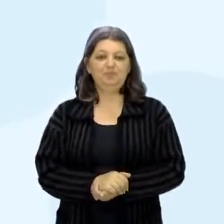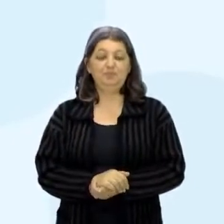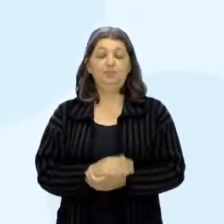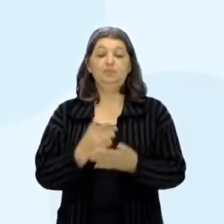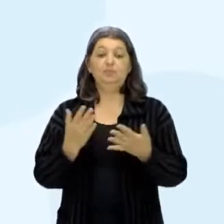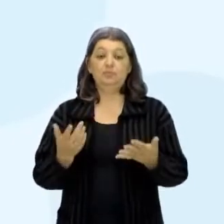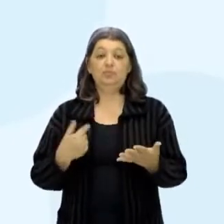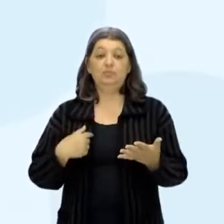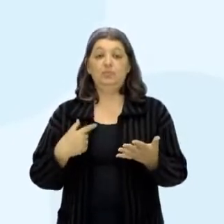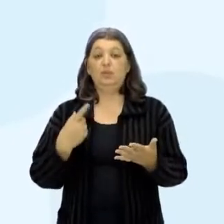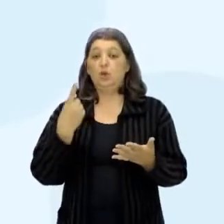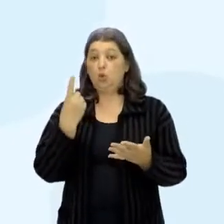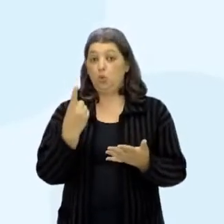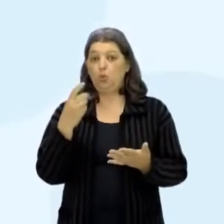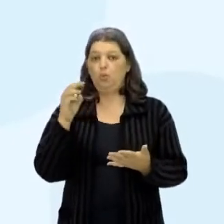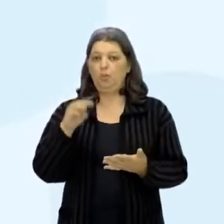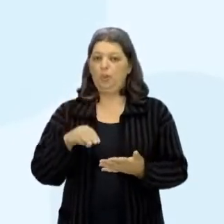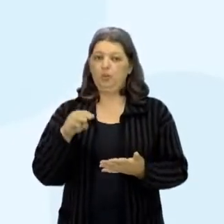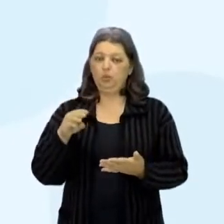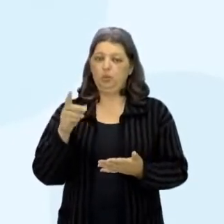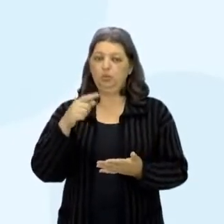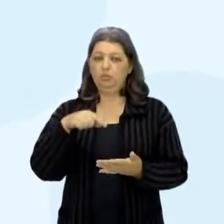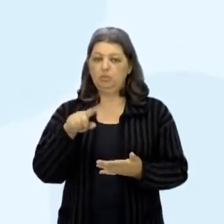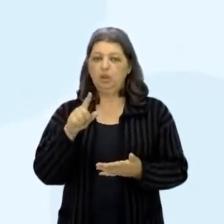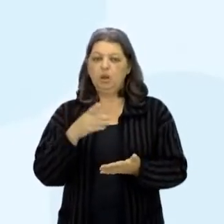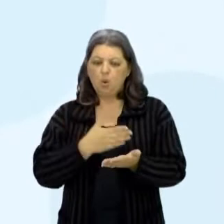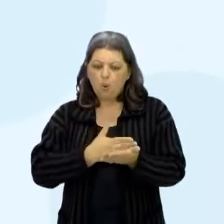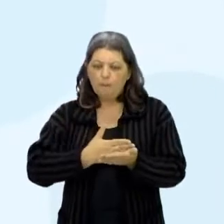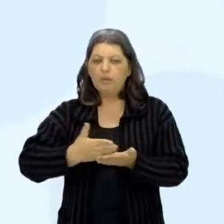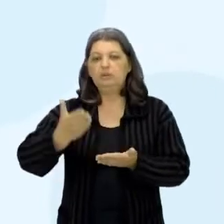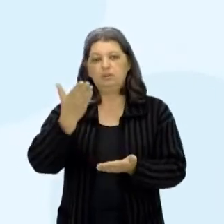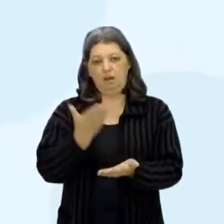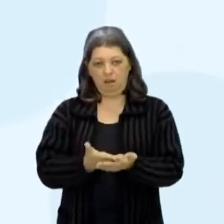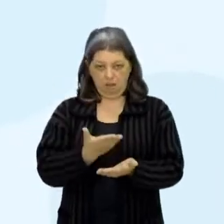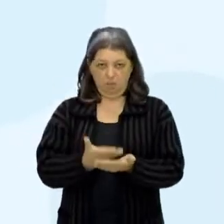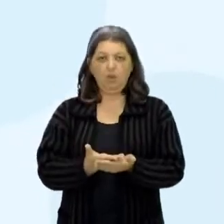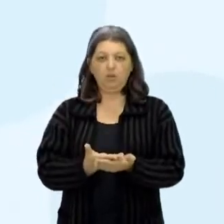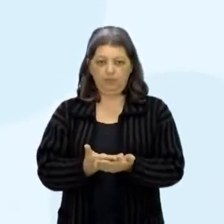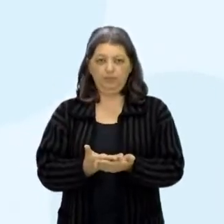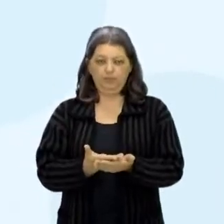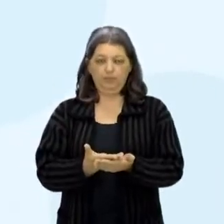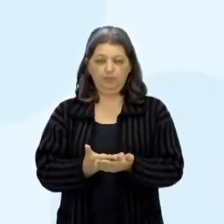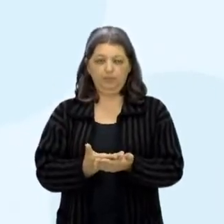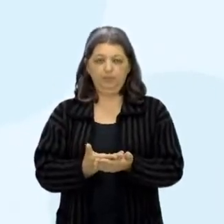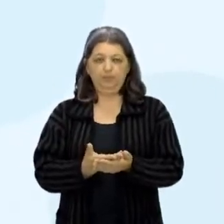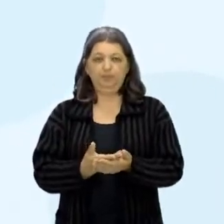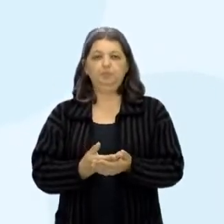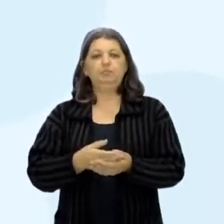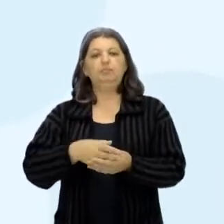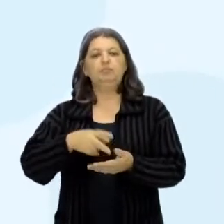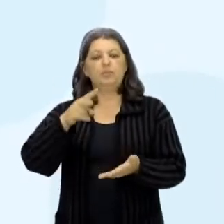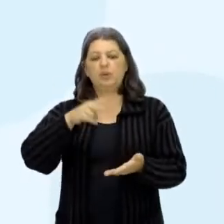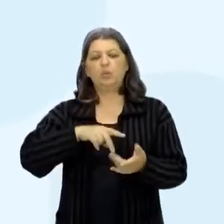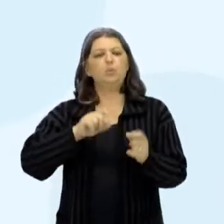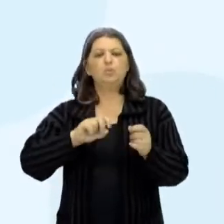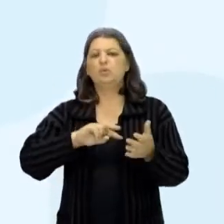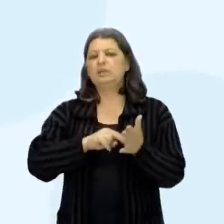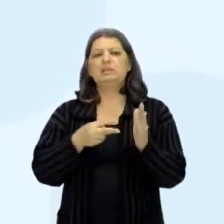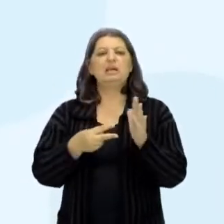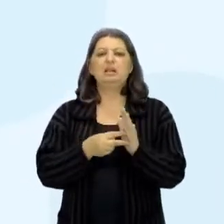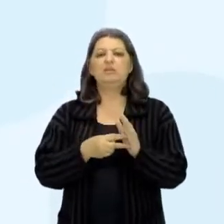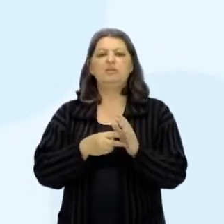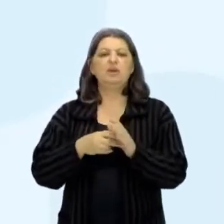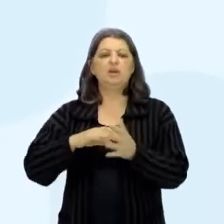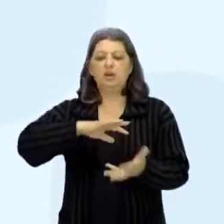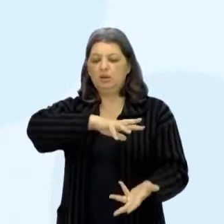te dar aí 1 minuto para a gente dar o pontapé inicial. Aí o Edjoel vai lendo ali o que é aquecimento global com a